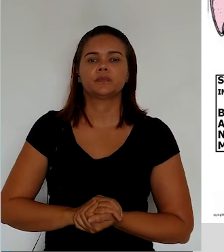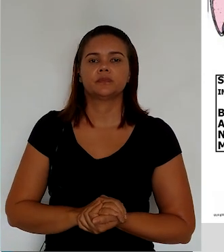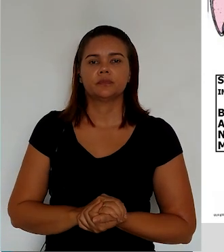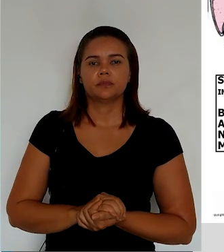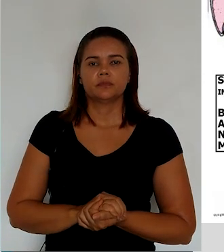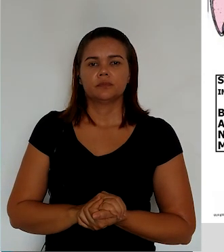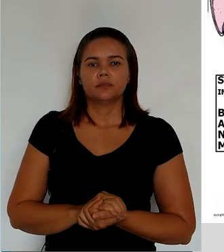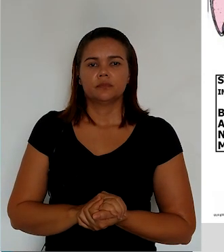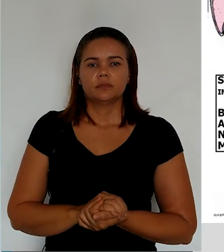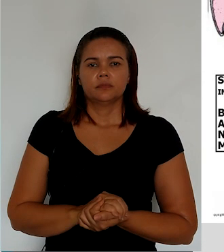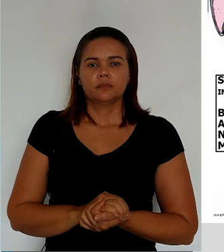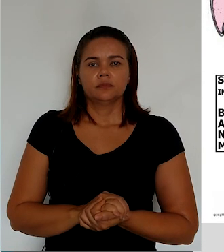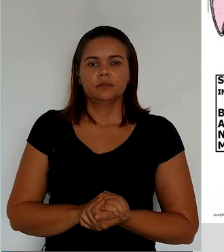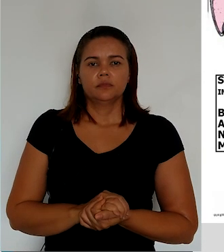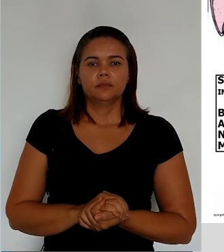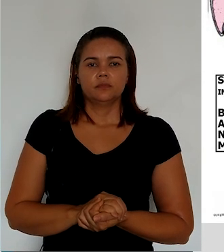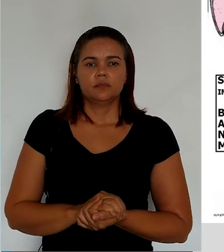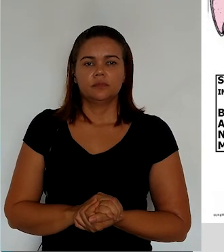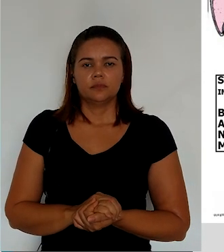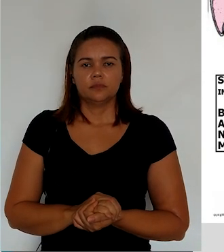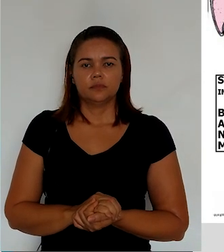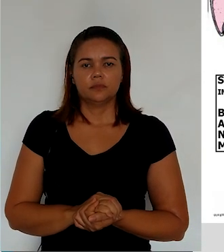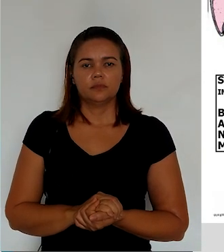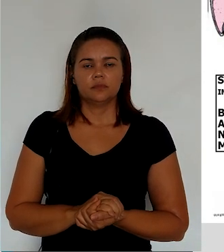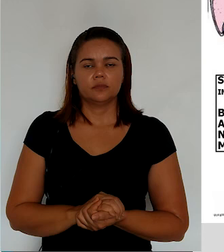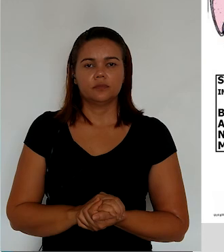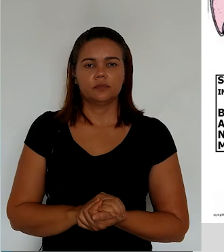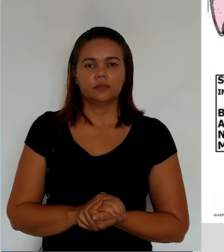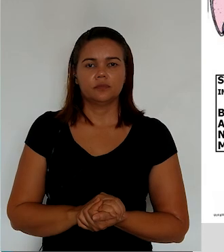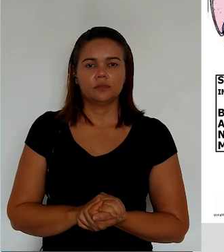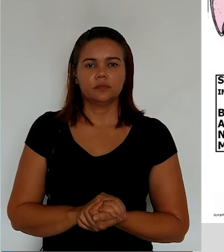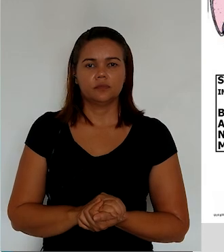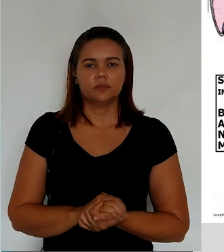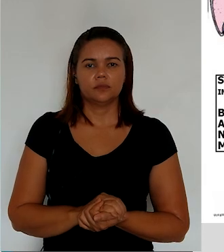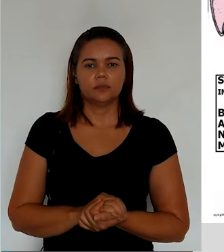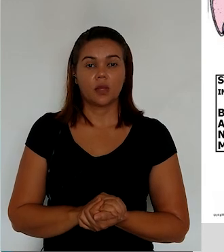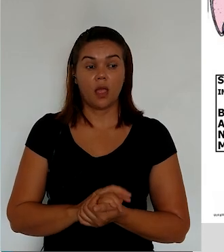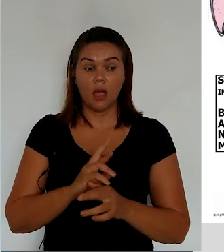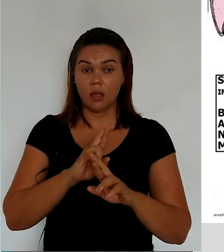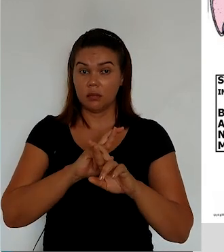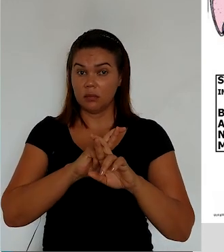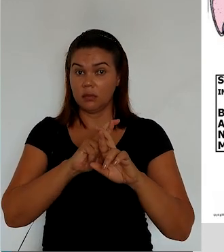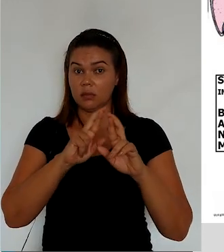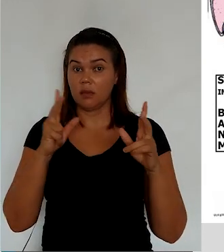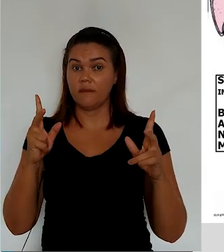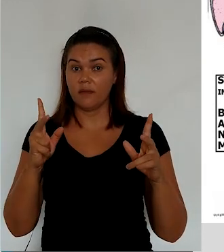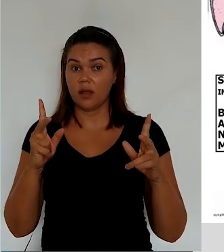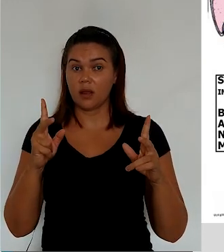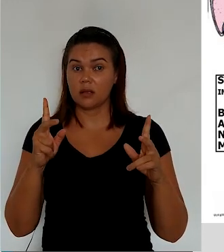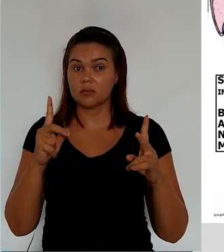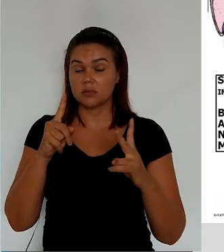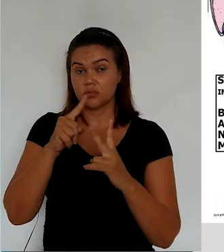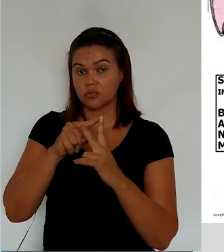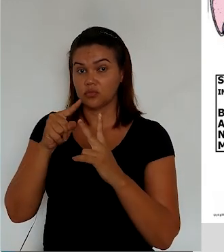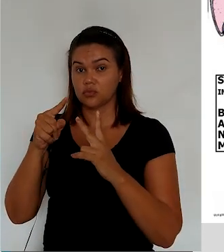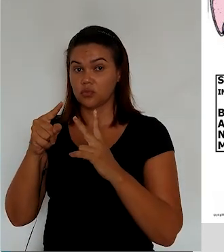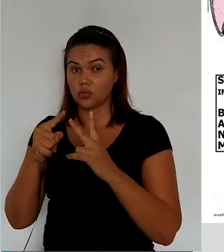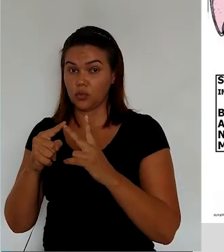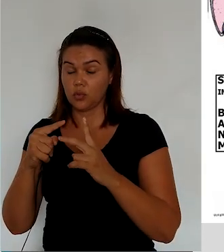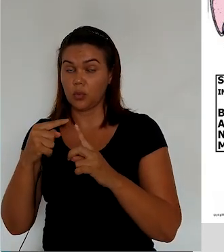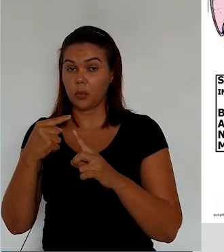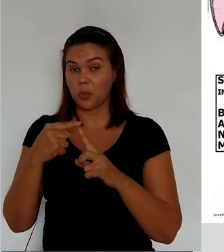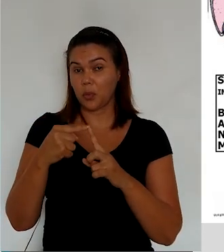Estes processos diferem entre si, uma vez que os oligodendrócitos